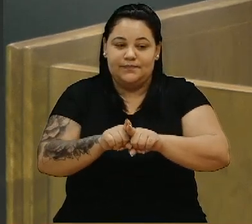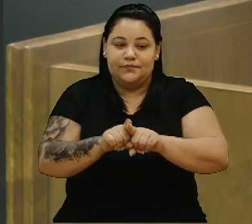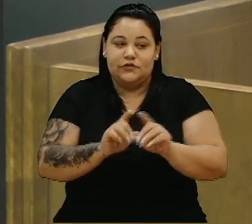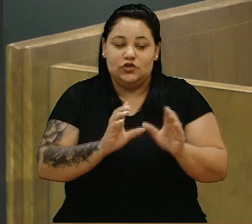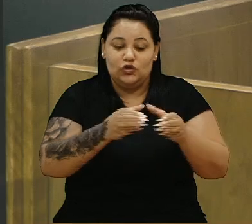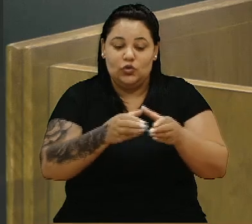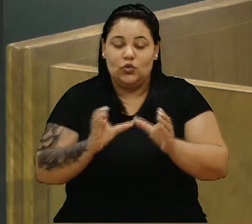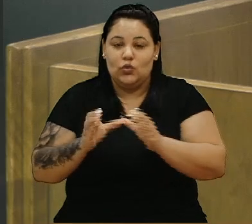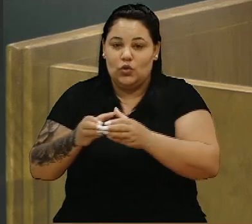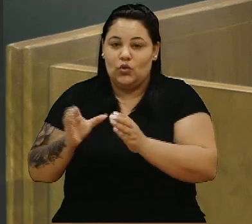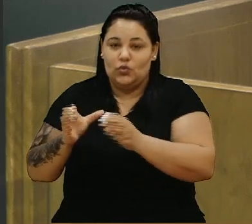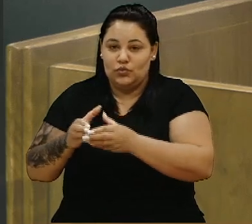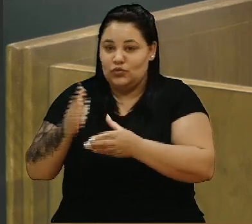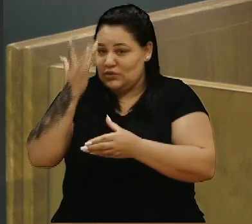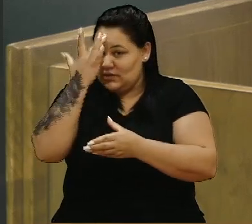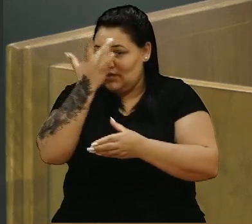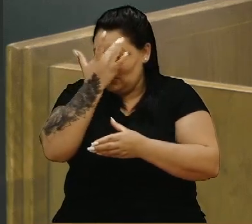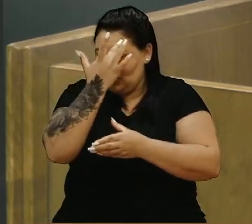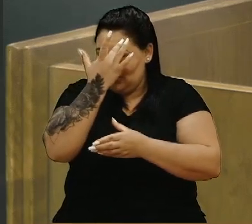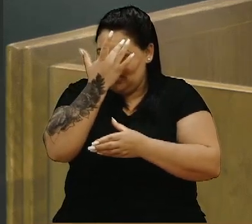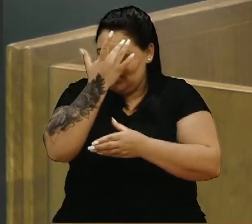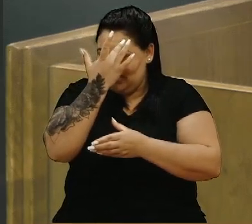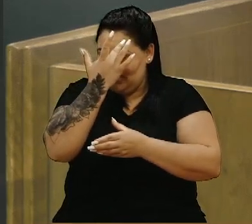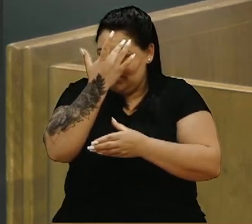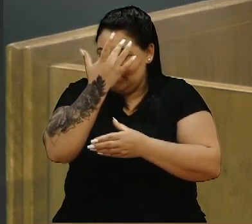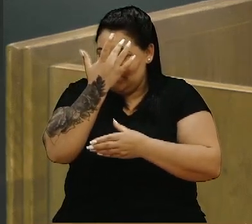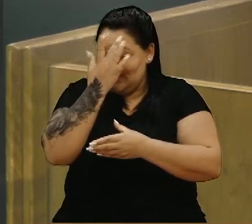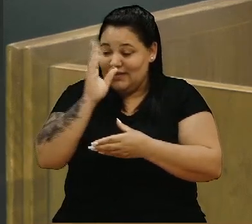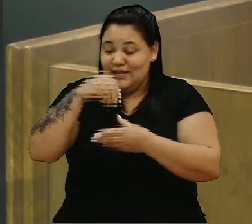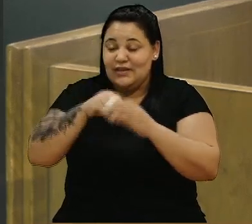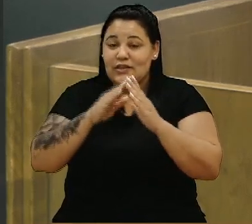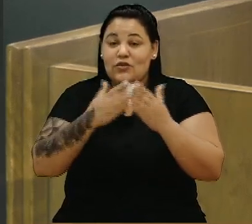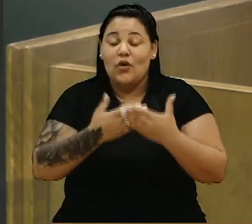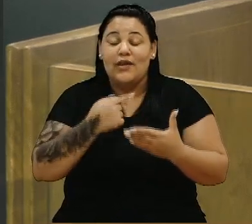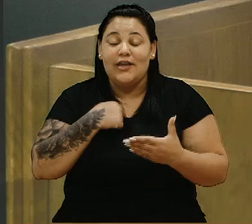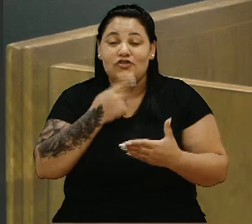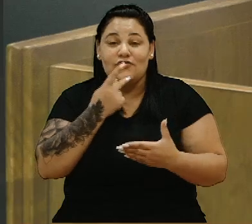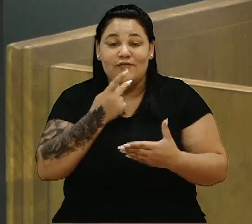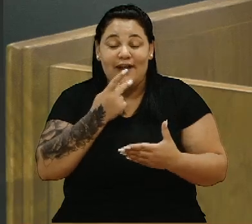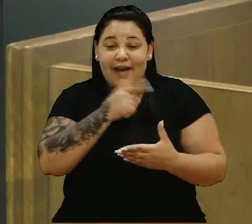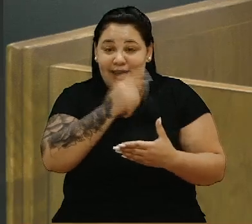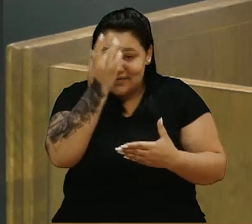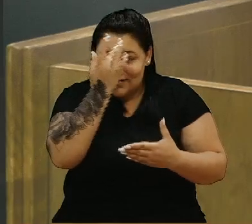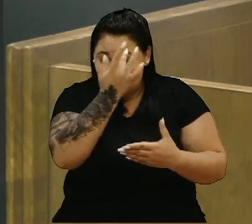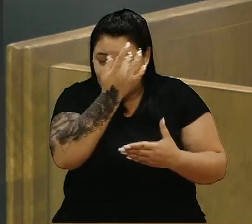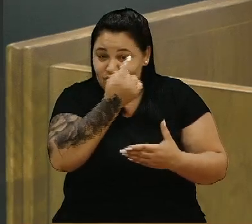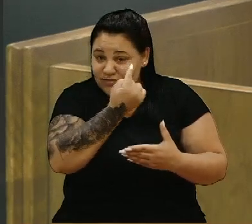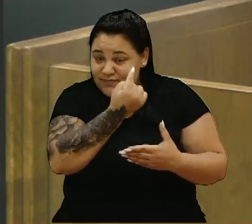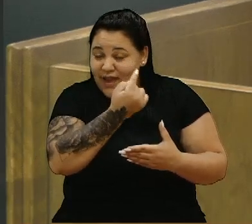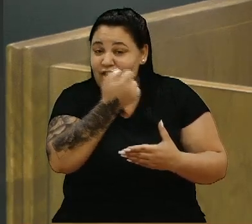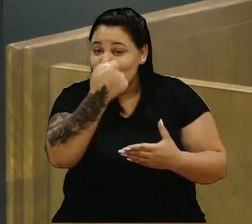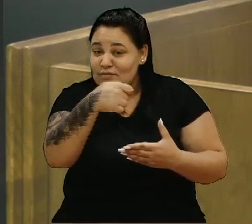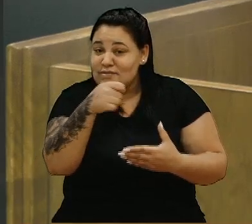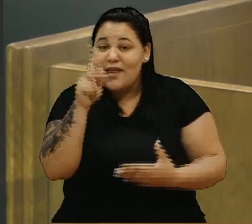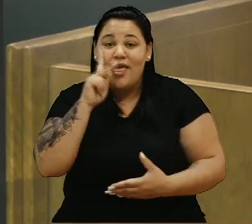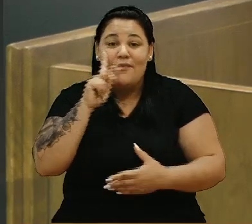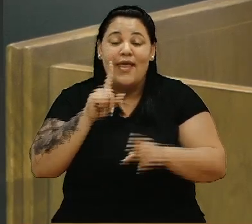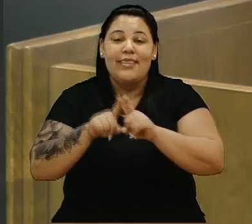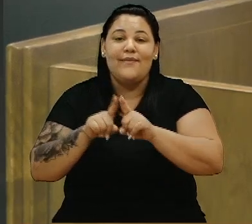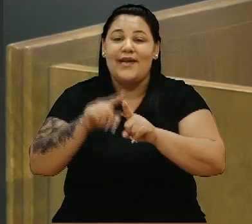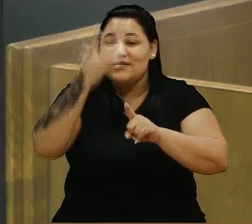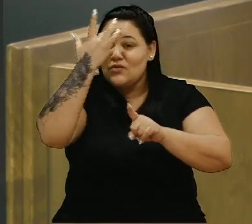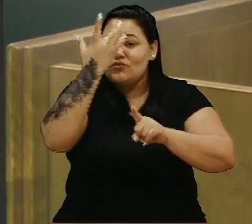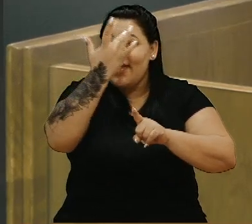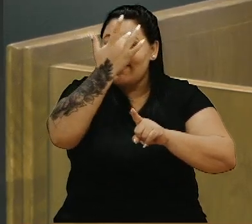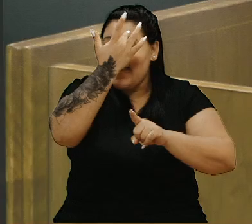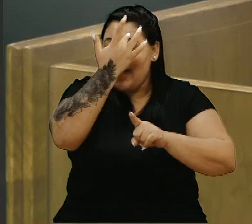de saúde mental nas escolas. E quando a gente fala de saúde mental, a gente tem que lembrar que a saúde